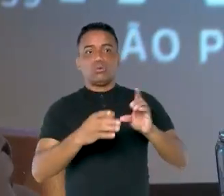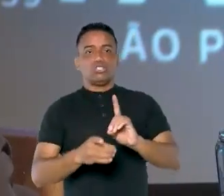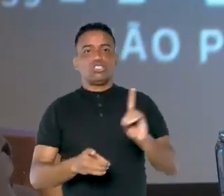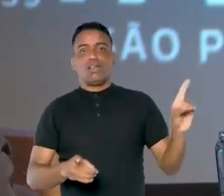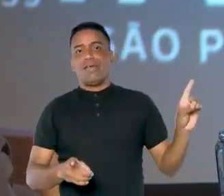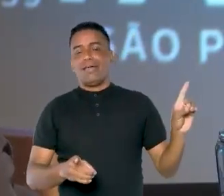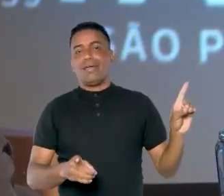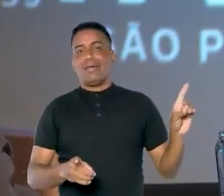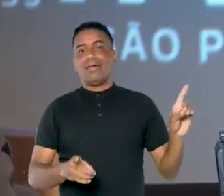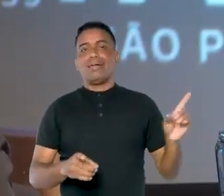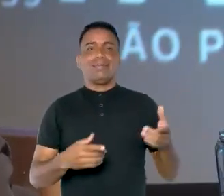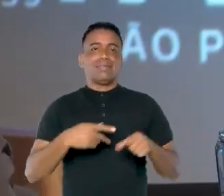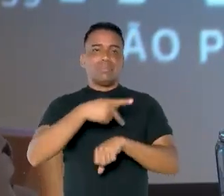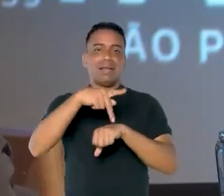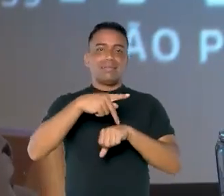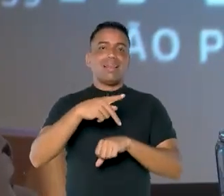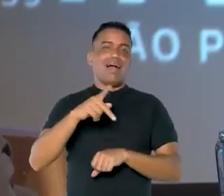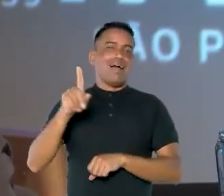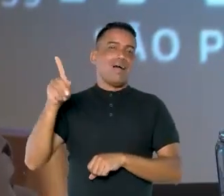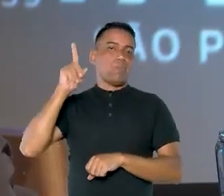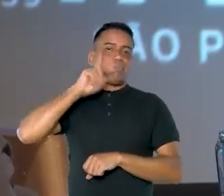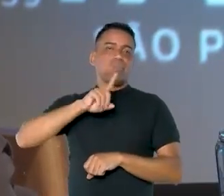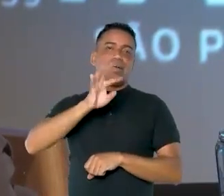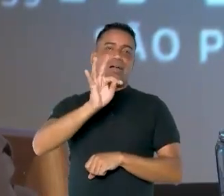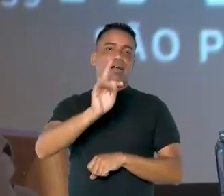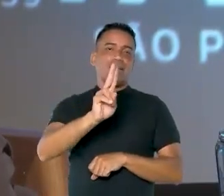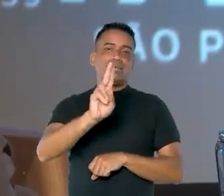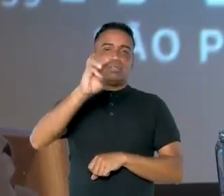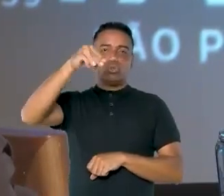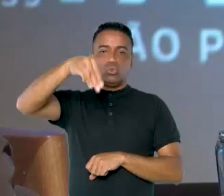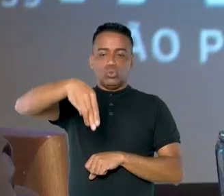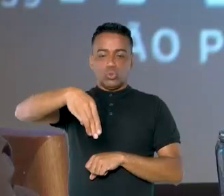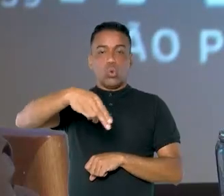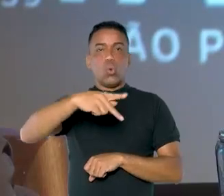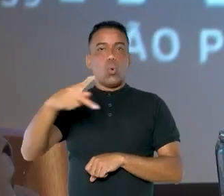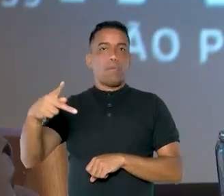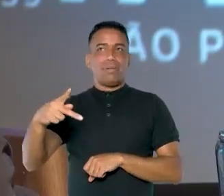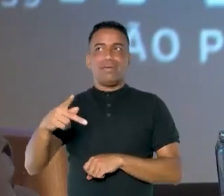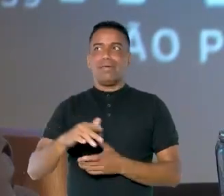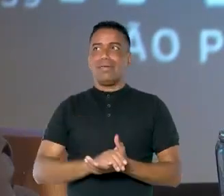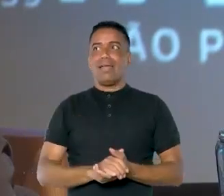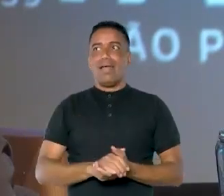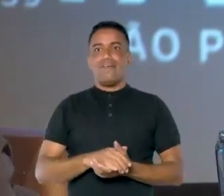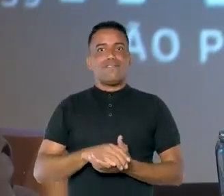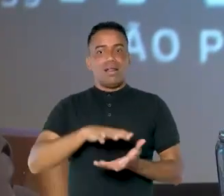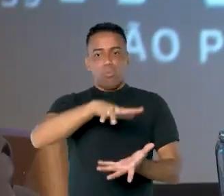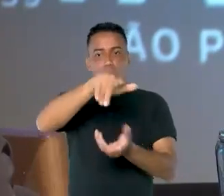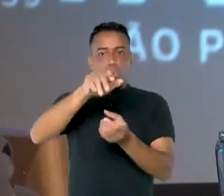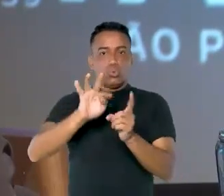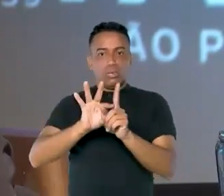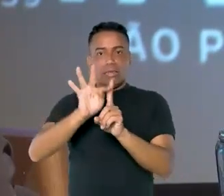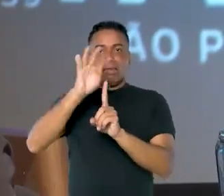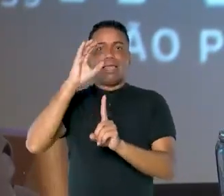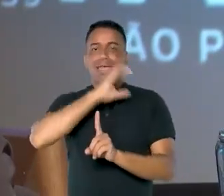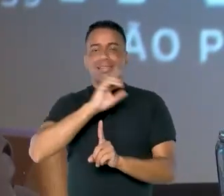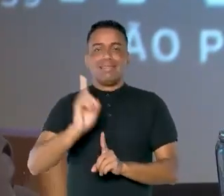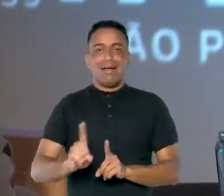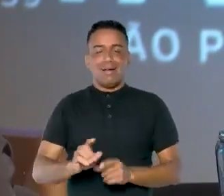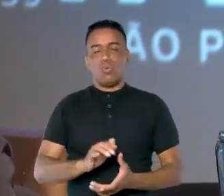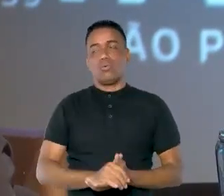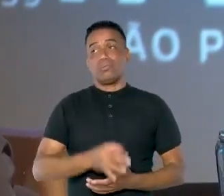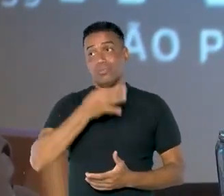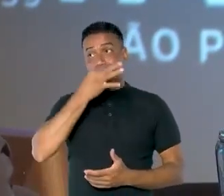o Trump, é a barbárie. Eles negam o aquecimento global e acham que a